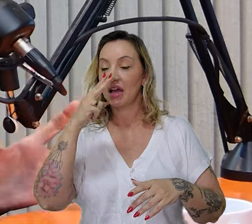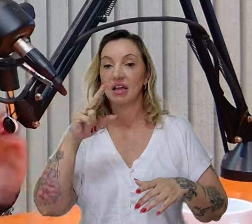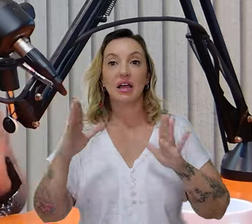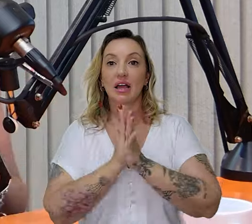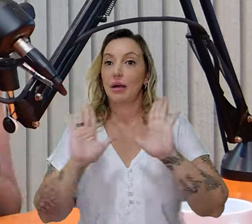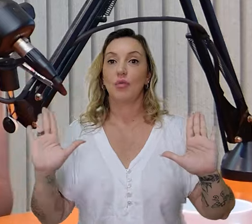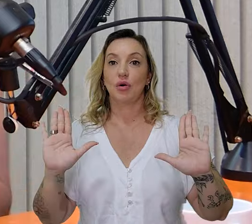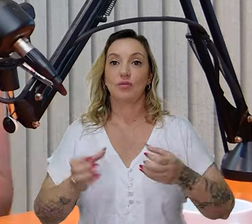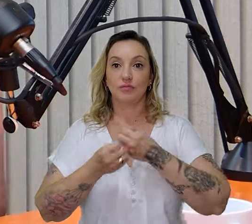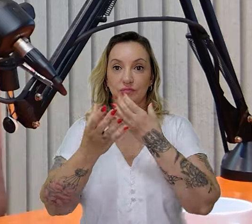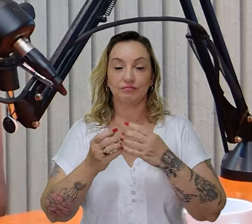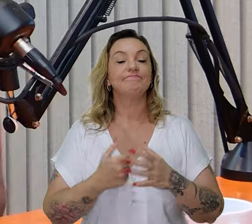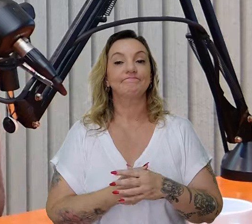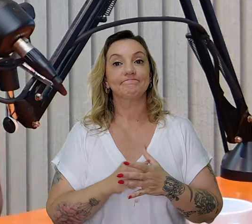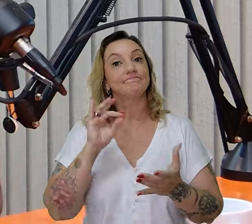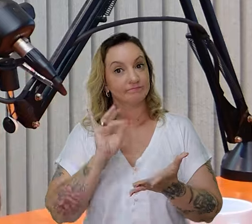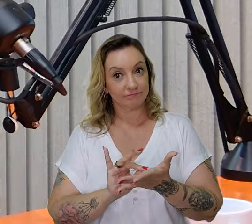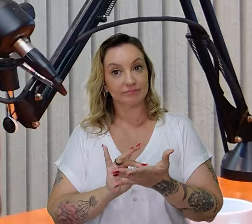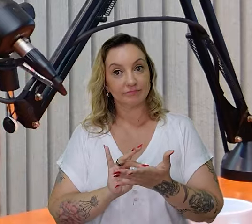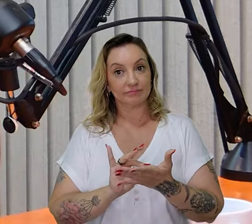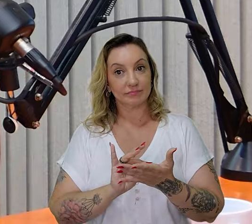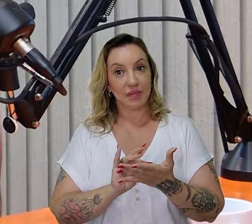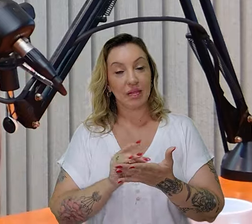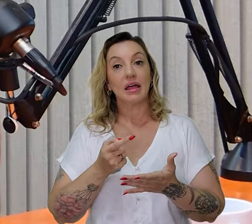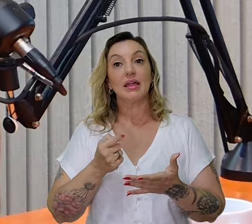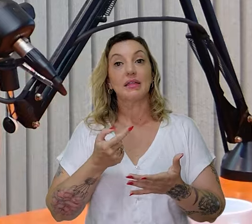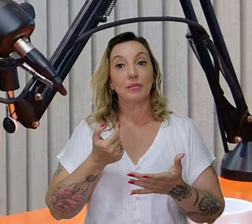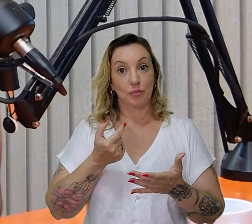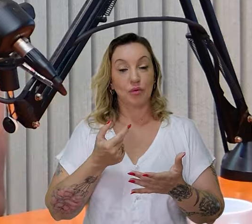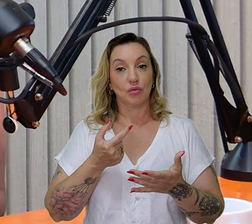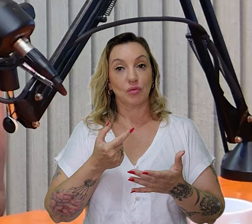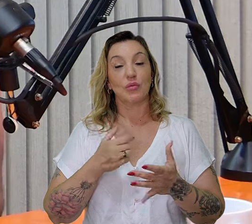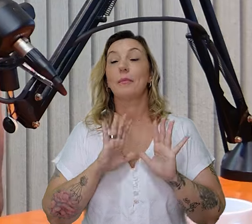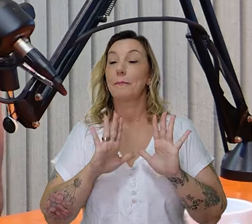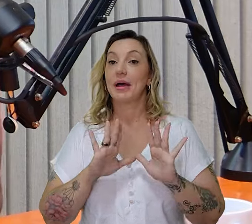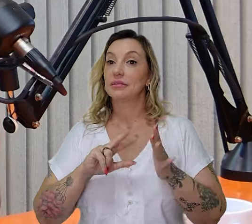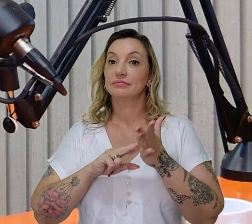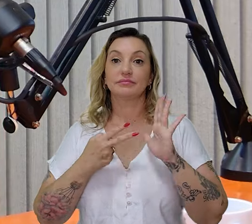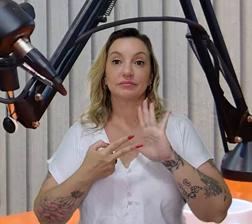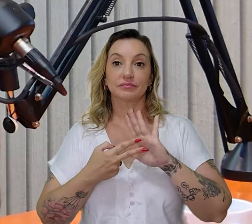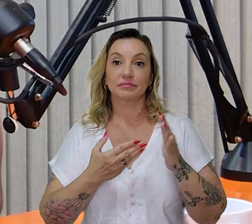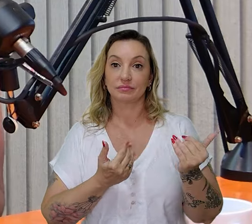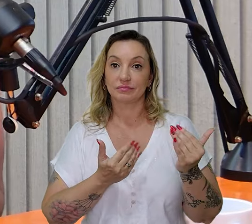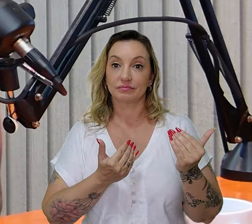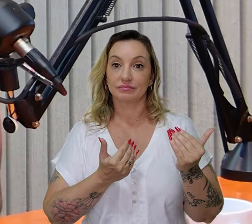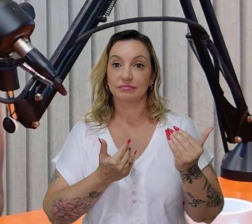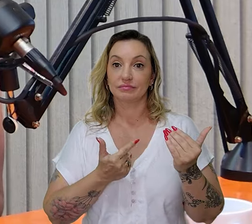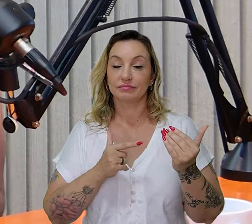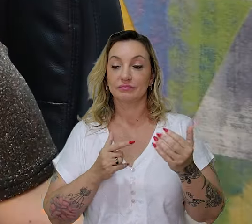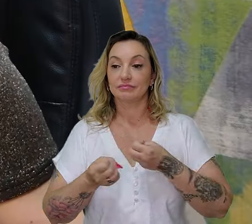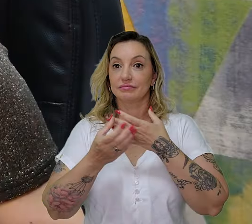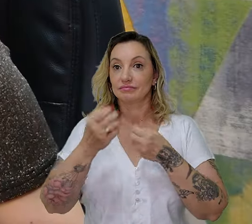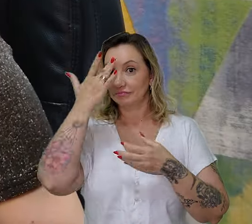realmente existe menos informação mas isso não quer dizer que os jovens não estejam informados ainda mais com a